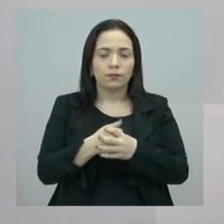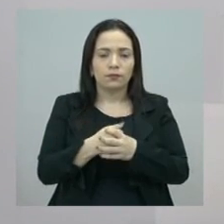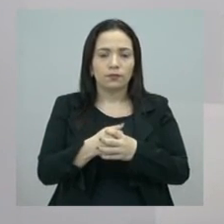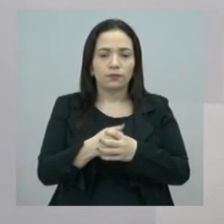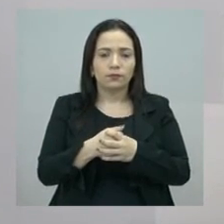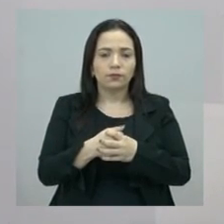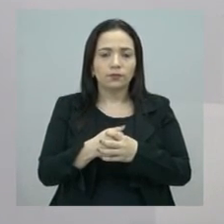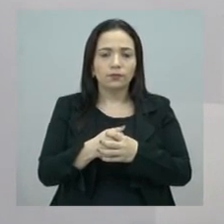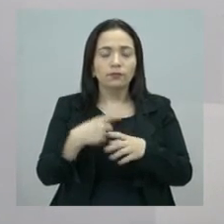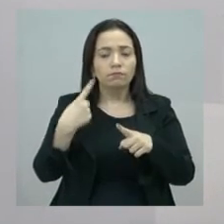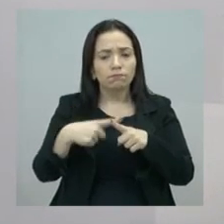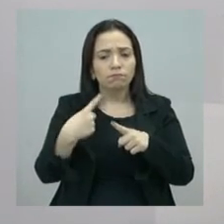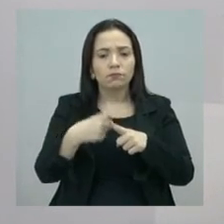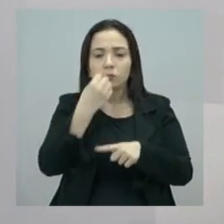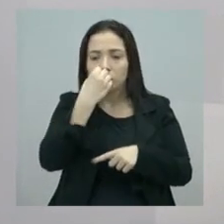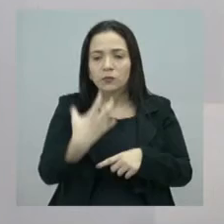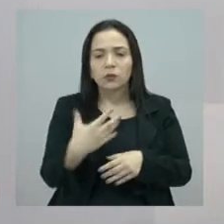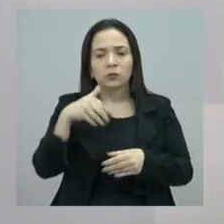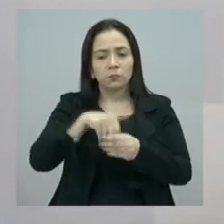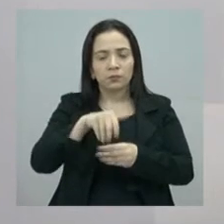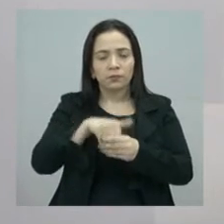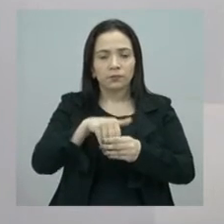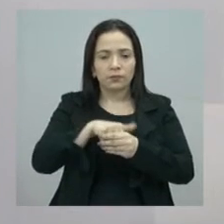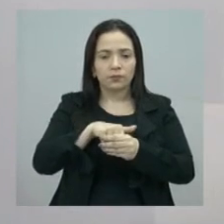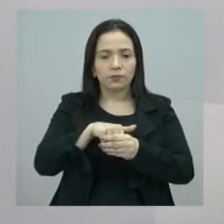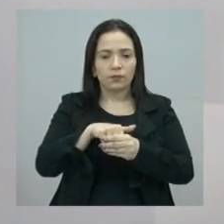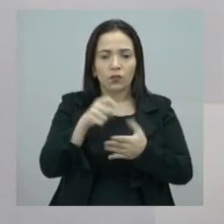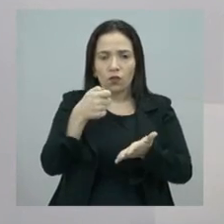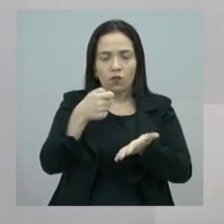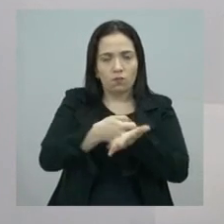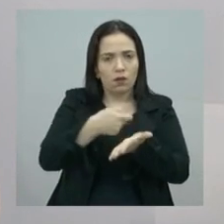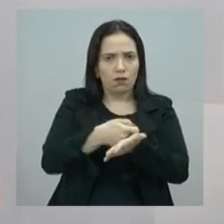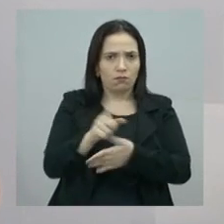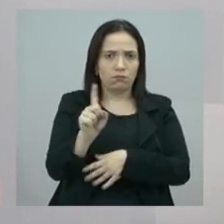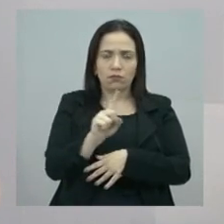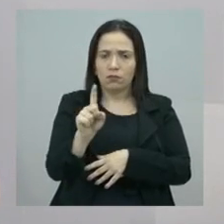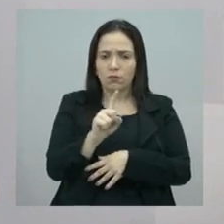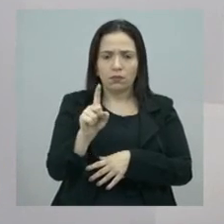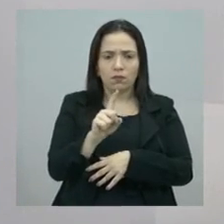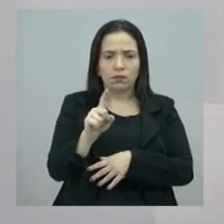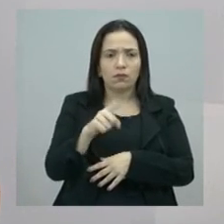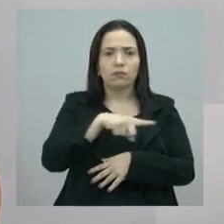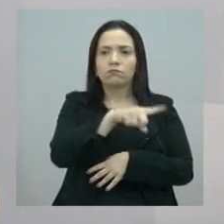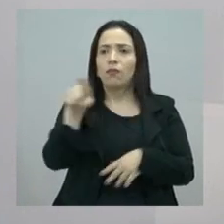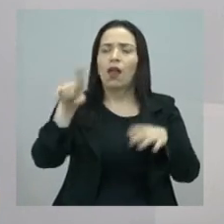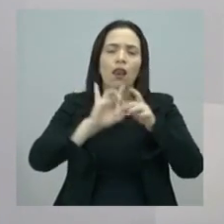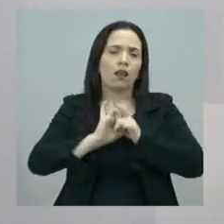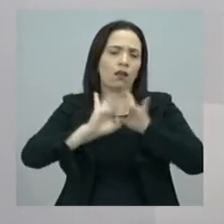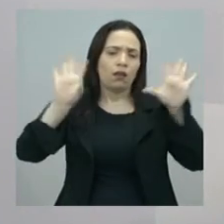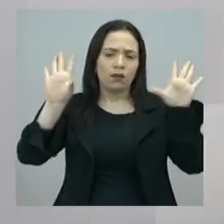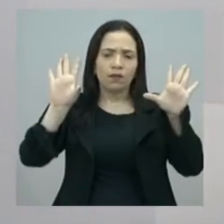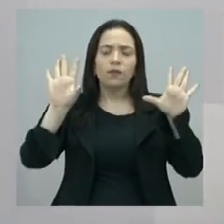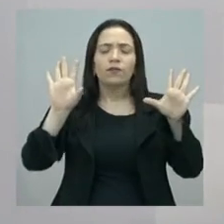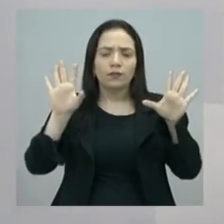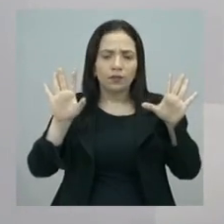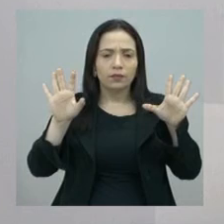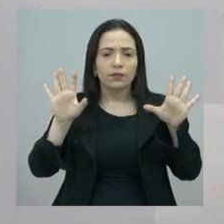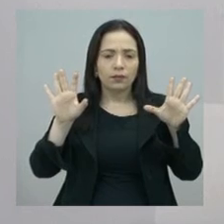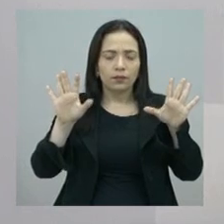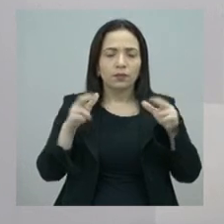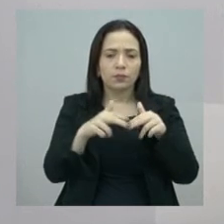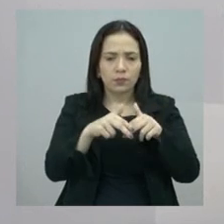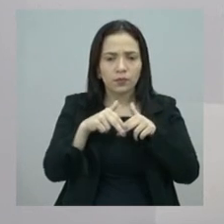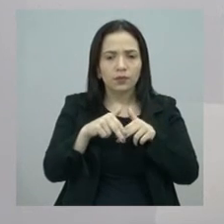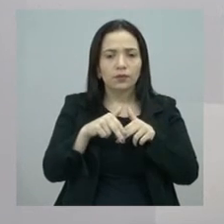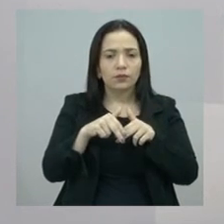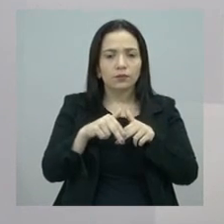que possa enriquecer esse processo, e o voto não é obrigatório. O voto é facultativo, daí ser uma eleição